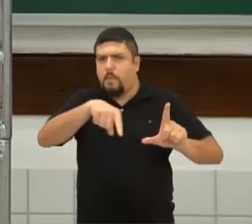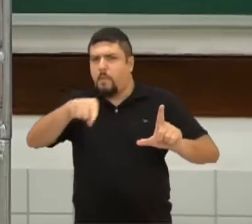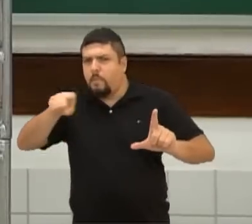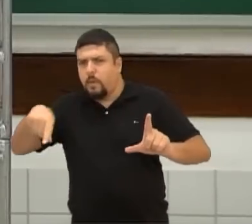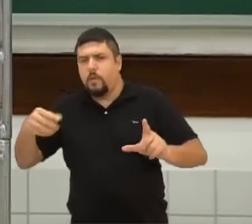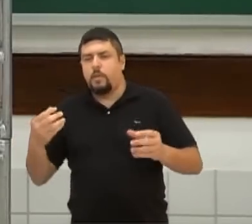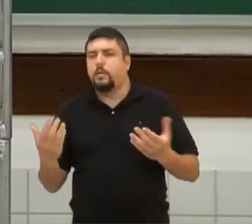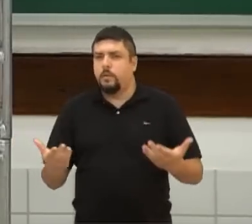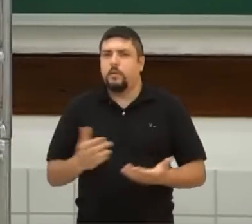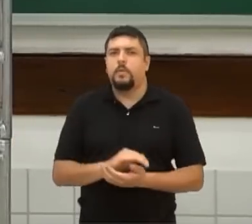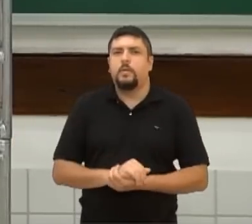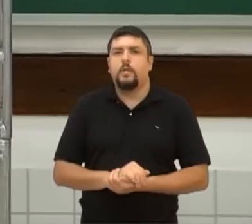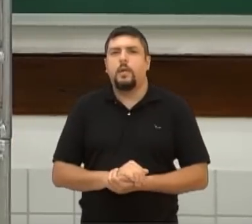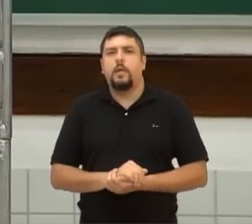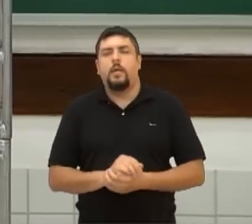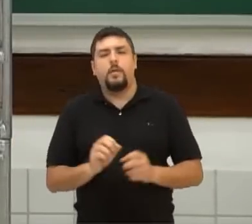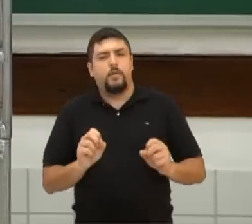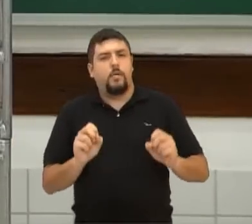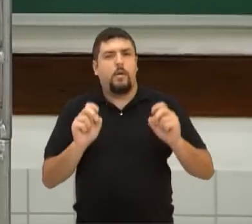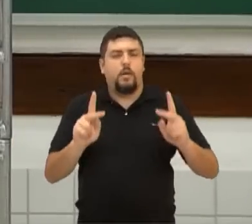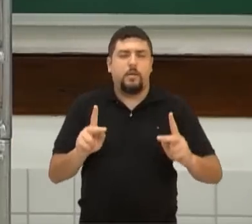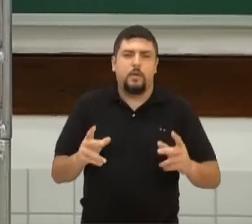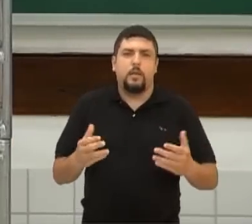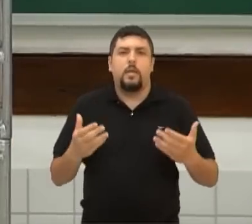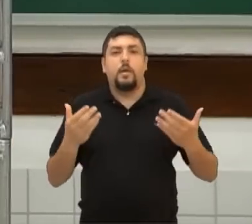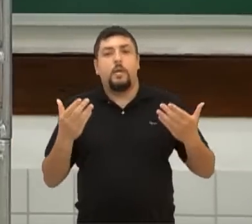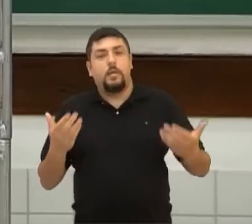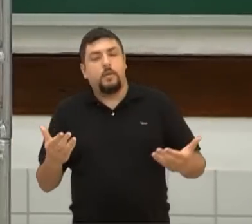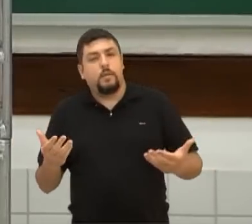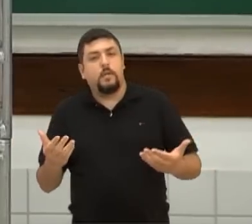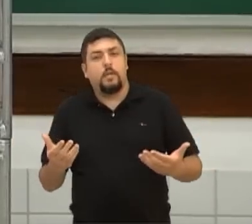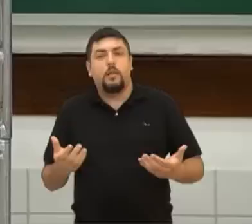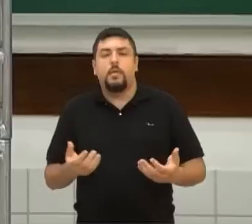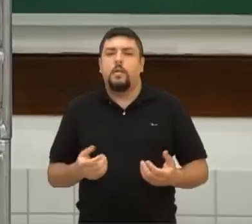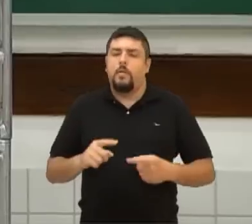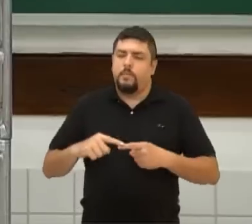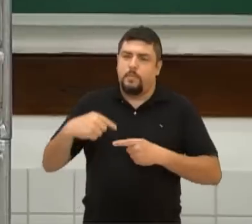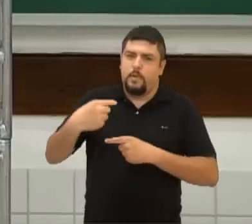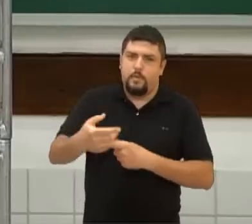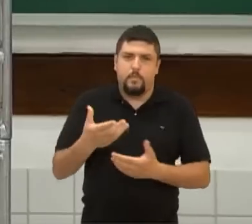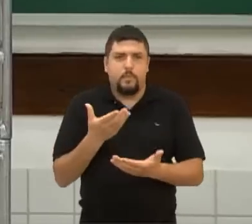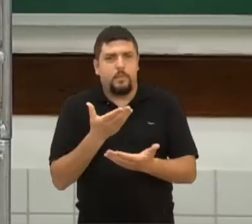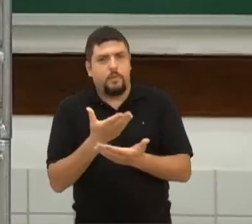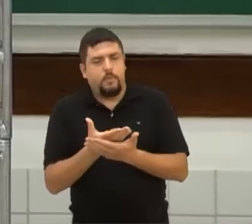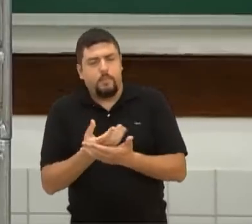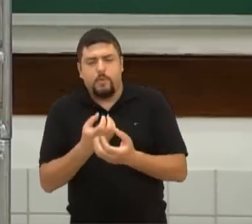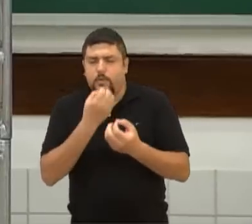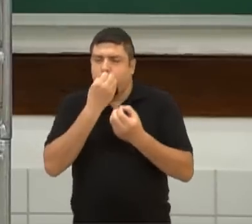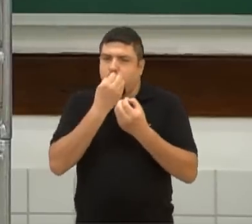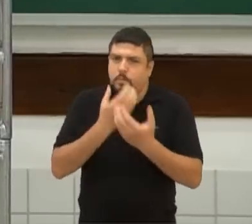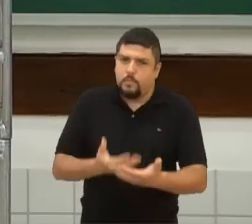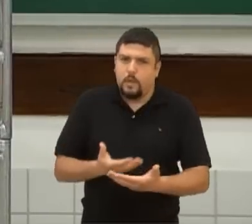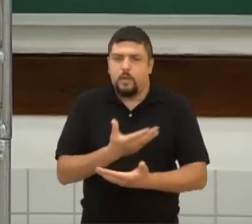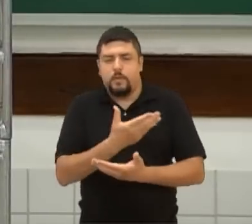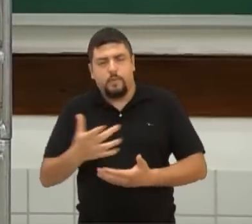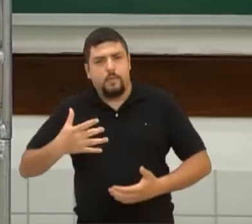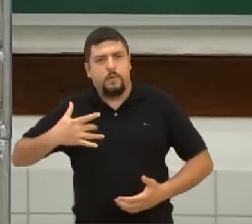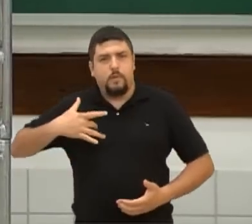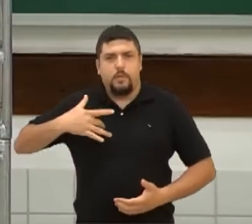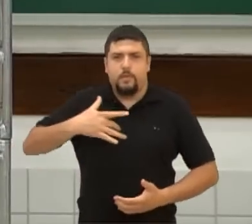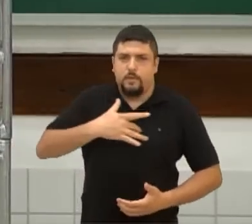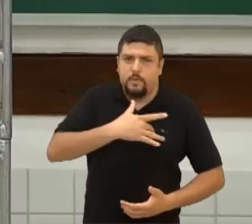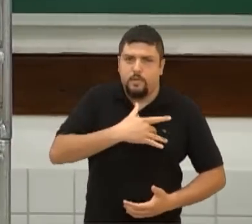valores estatísticos, ok? Então, vai lá, gente, até a próxima aula, fiquem bem, fiquem com